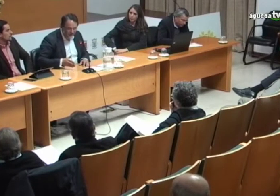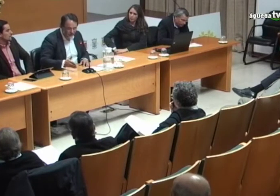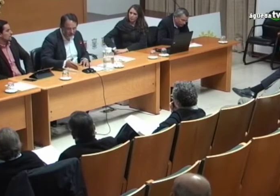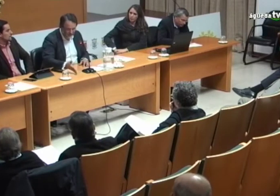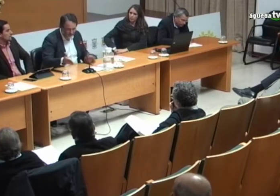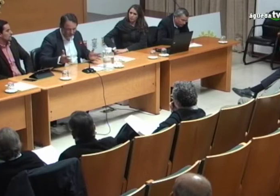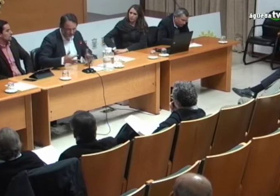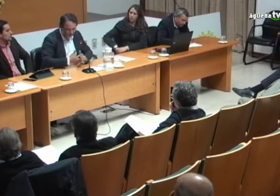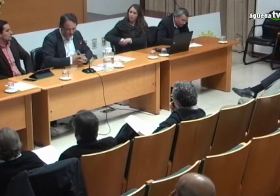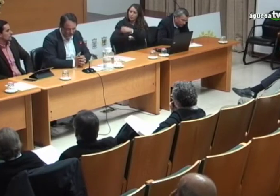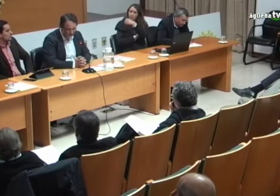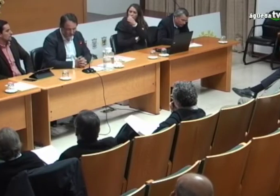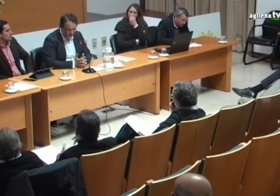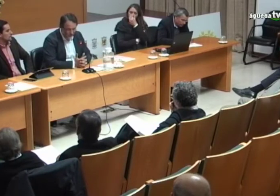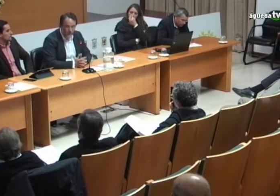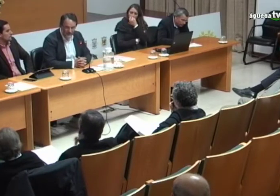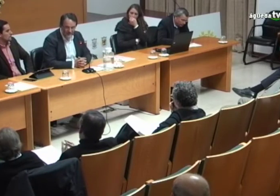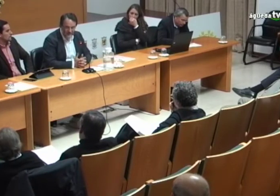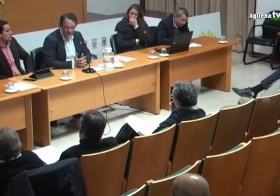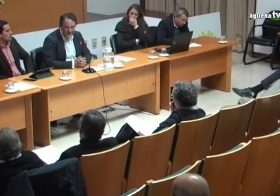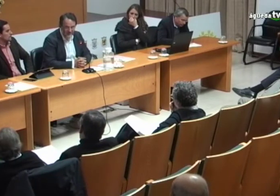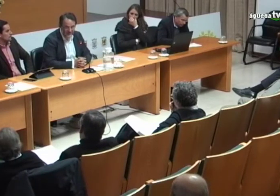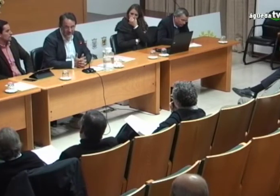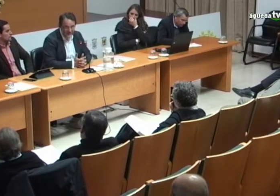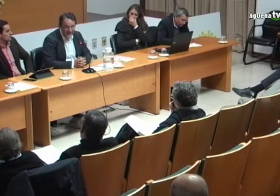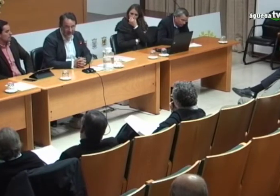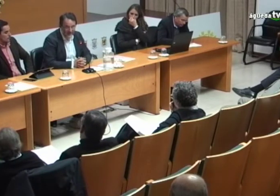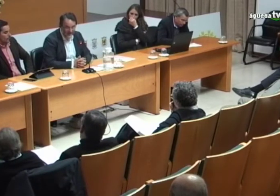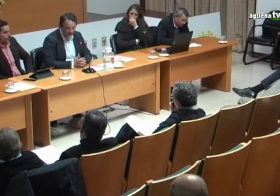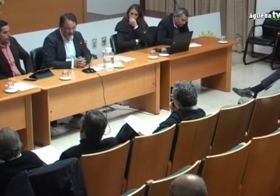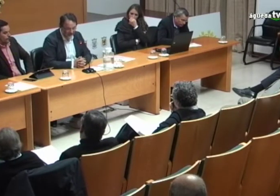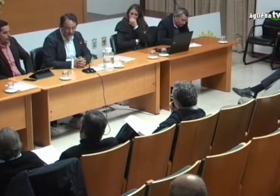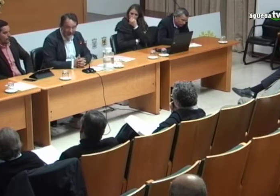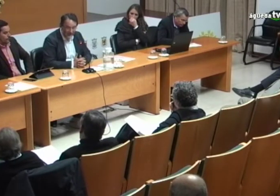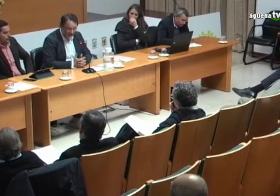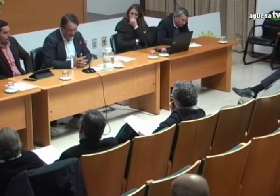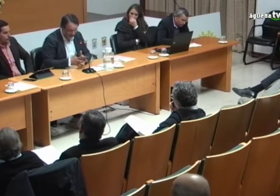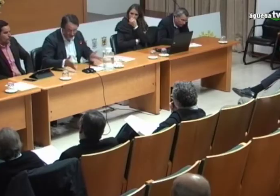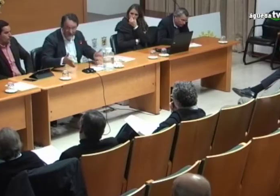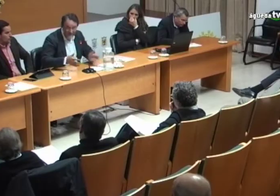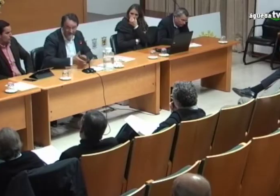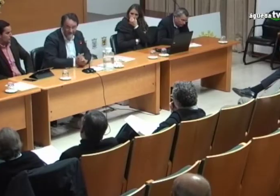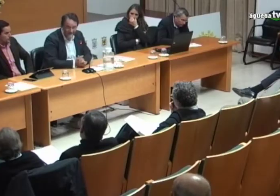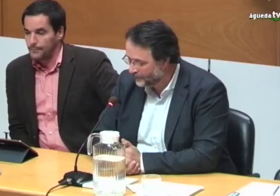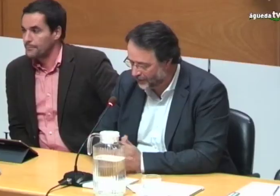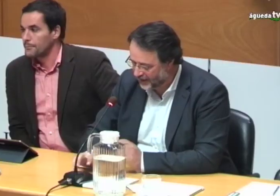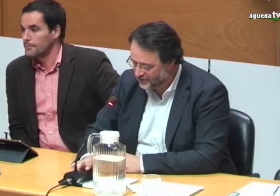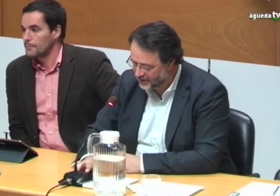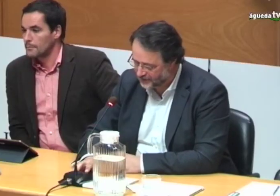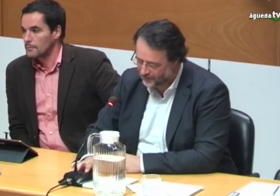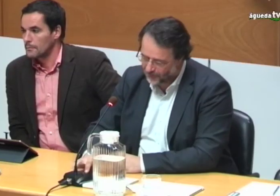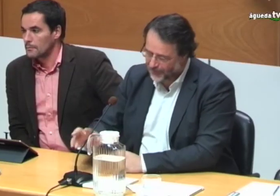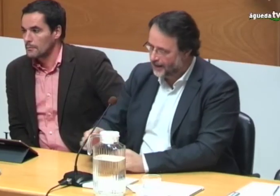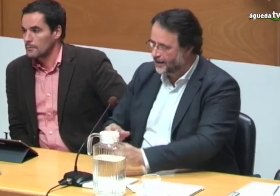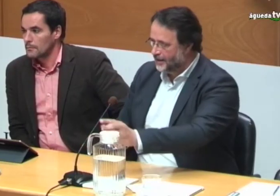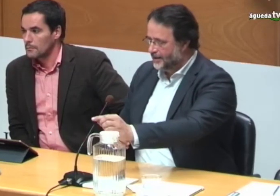dos dos poderes portanto decisórios à escola muito obrigado Sr.